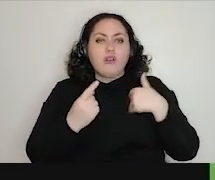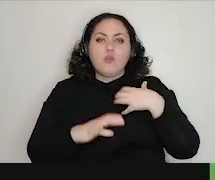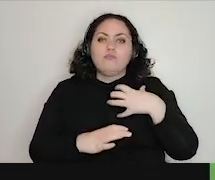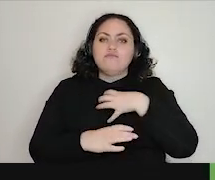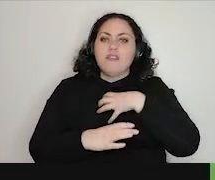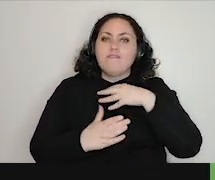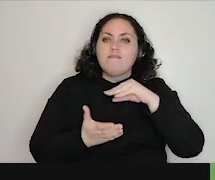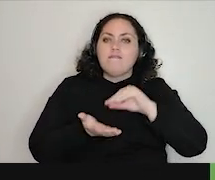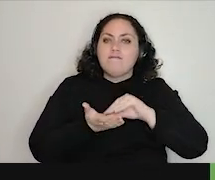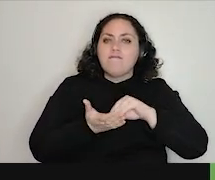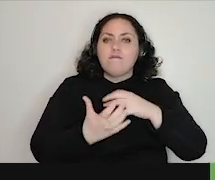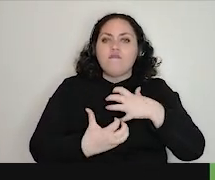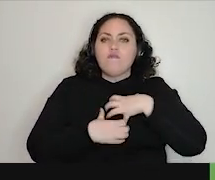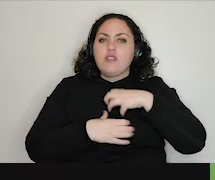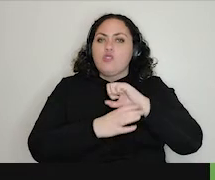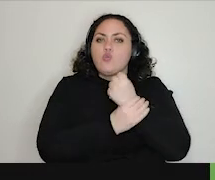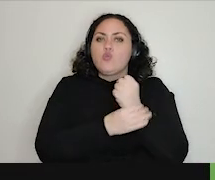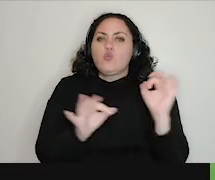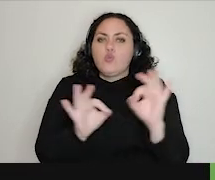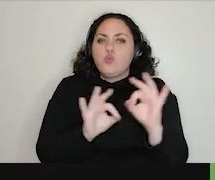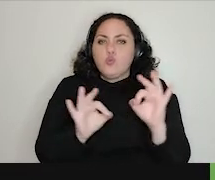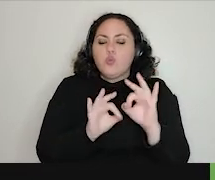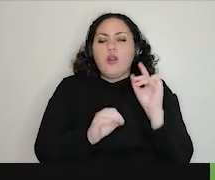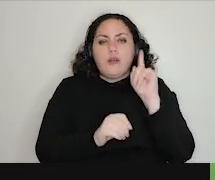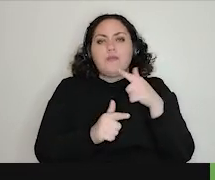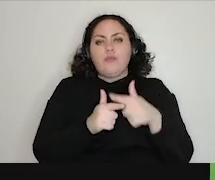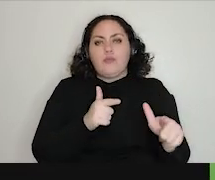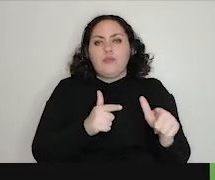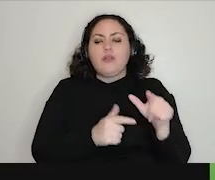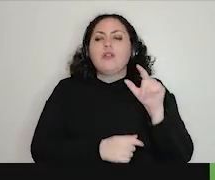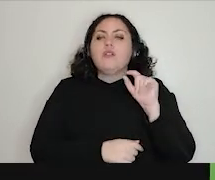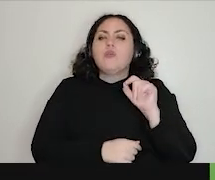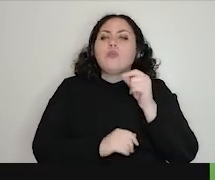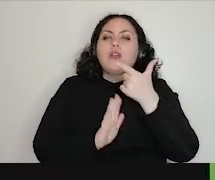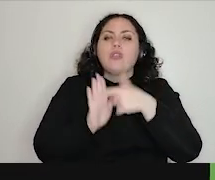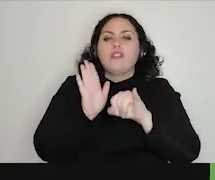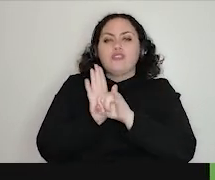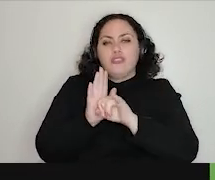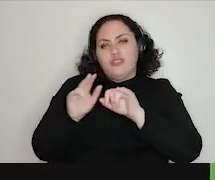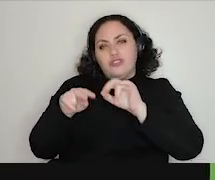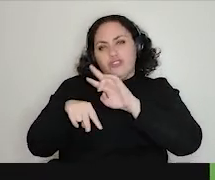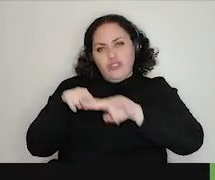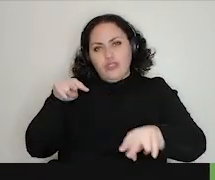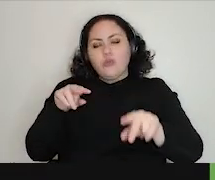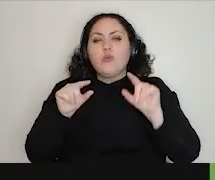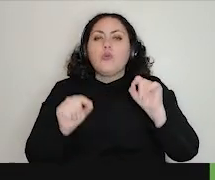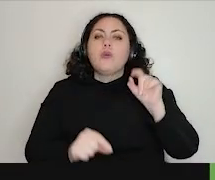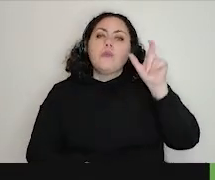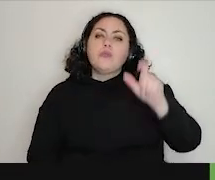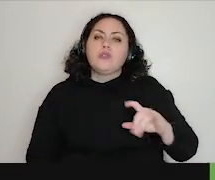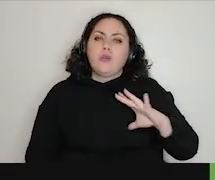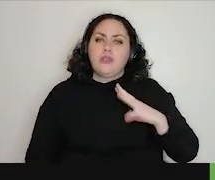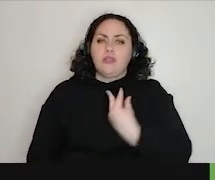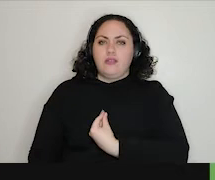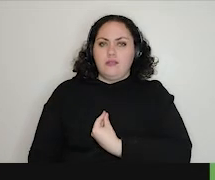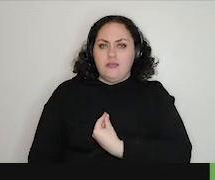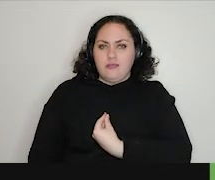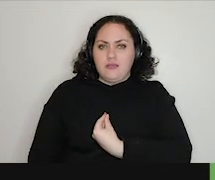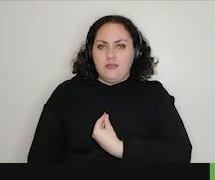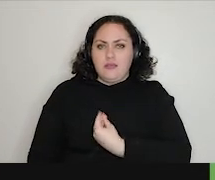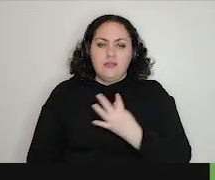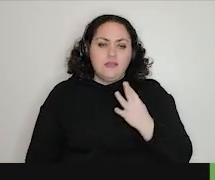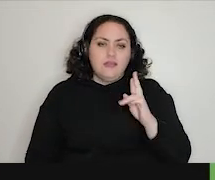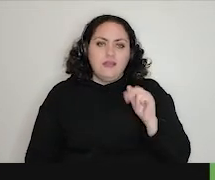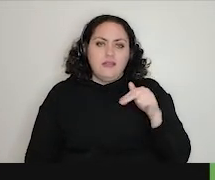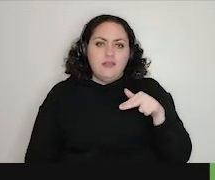ou que ela seja tolhida de algum direito em função dessa questão. Né? E a identidade de gênero. E o que é uma pessoa trans? Né? Pessoas